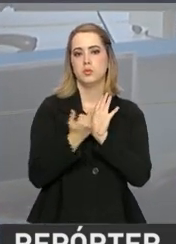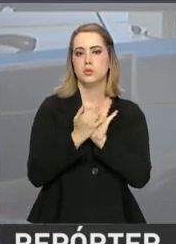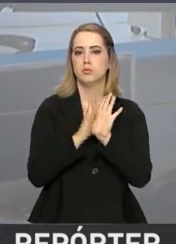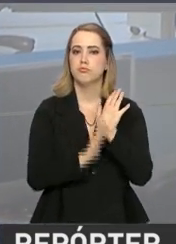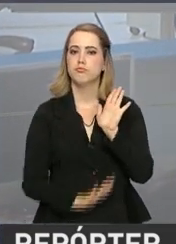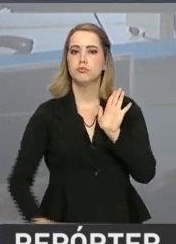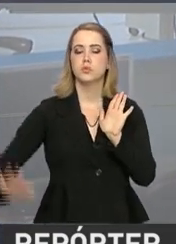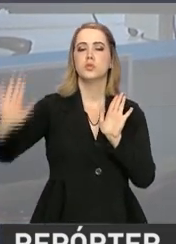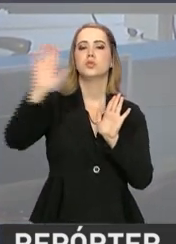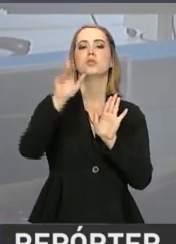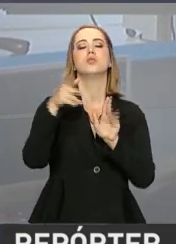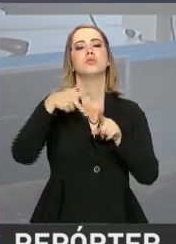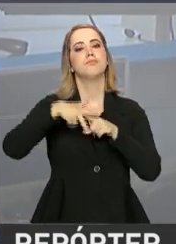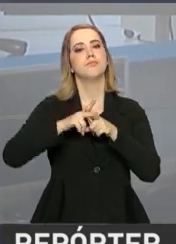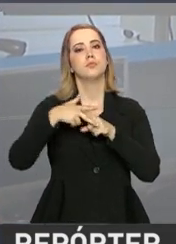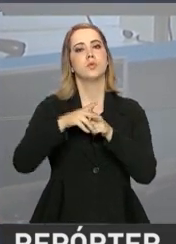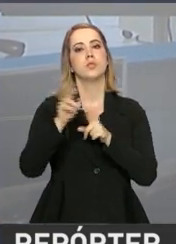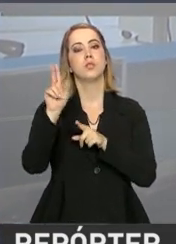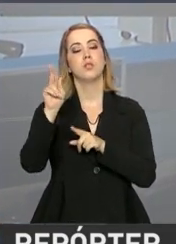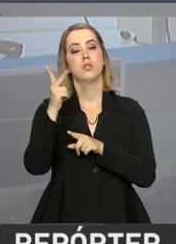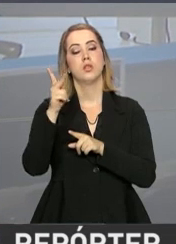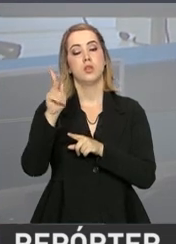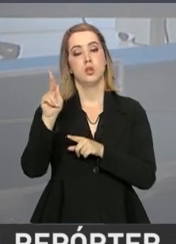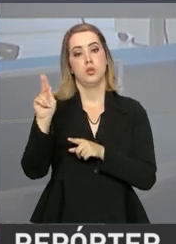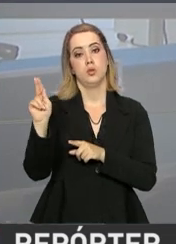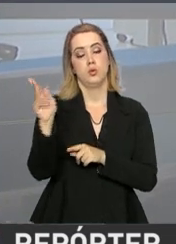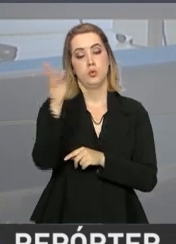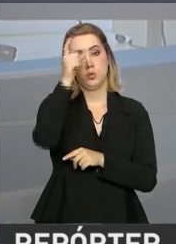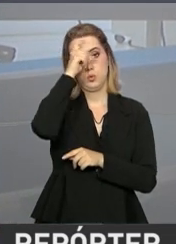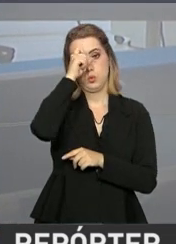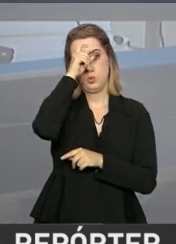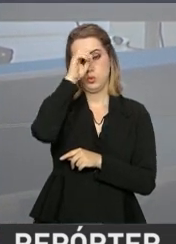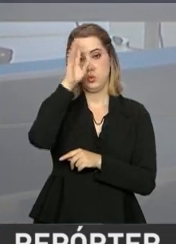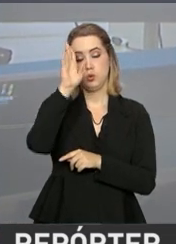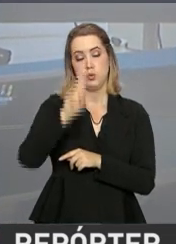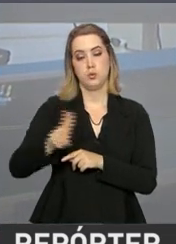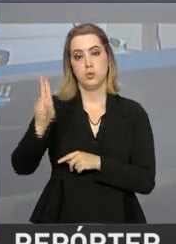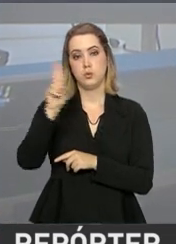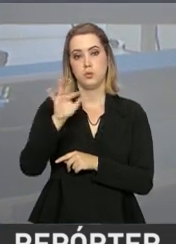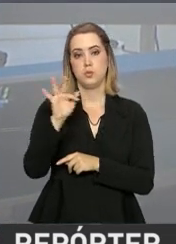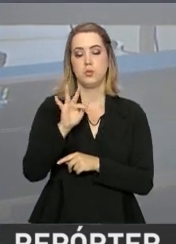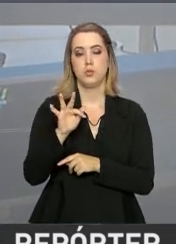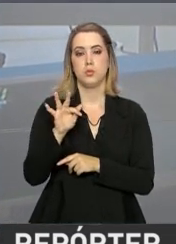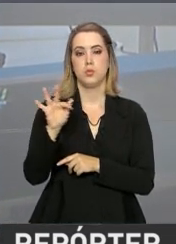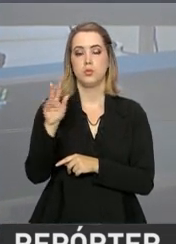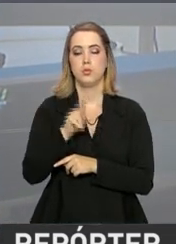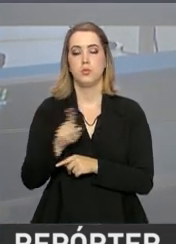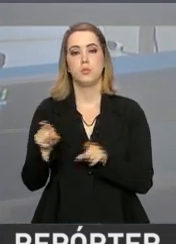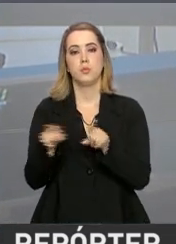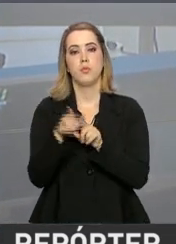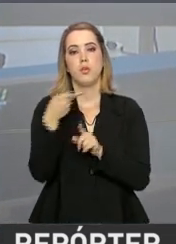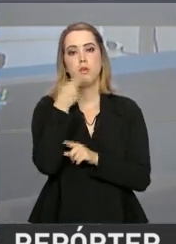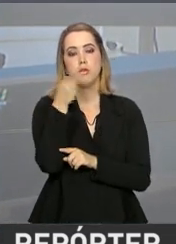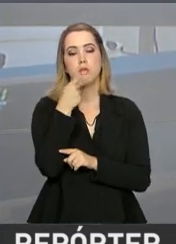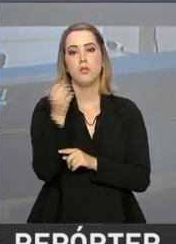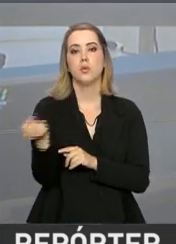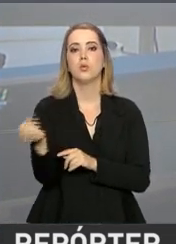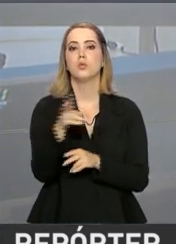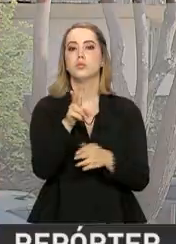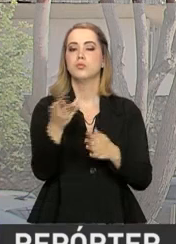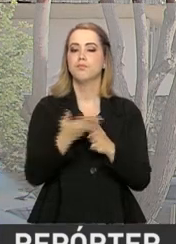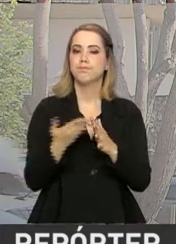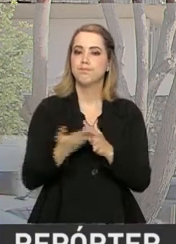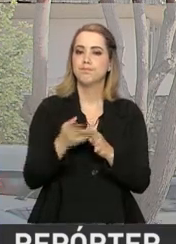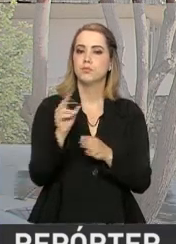dos hospitais universitários federais hoje o ministro visitou h 1b e falou sobre um novo modelo de financiamento